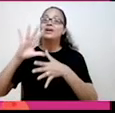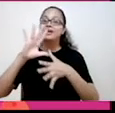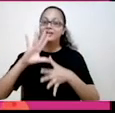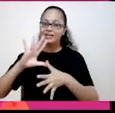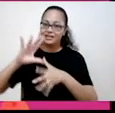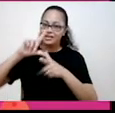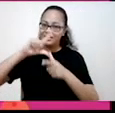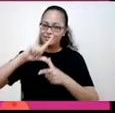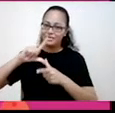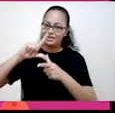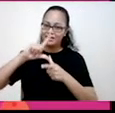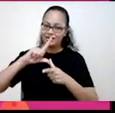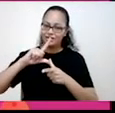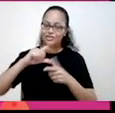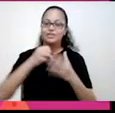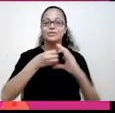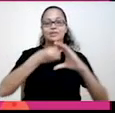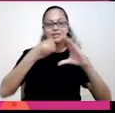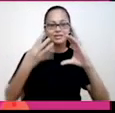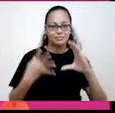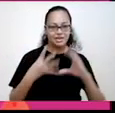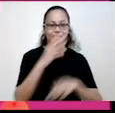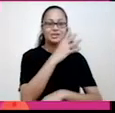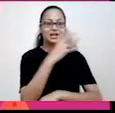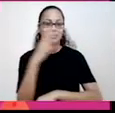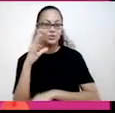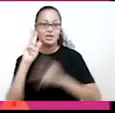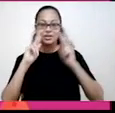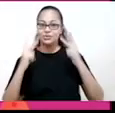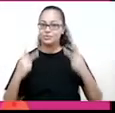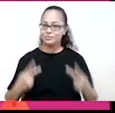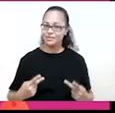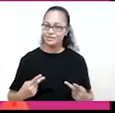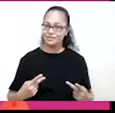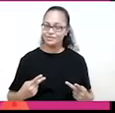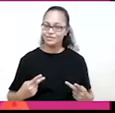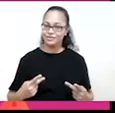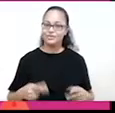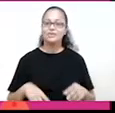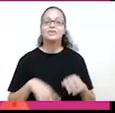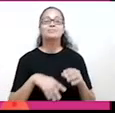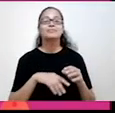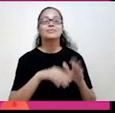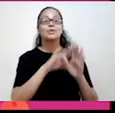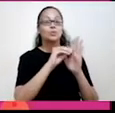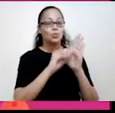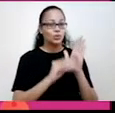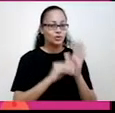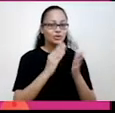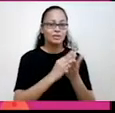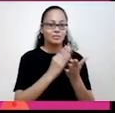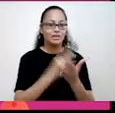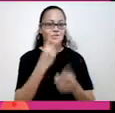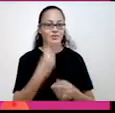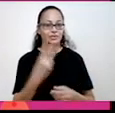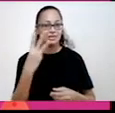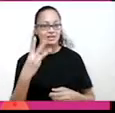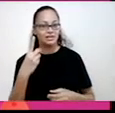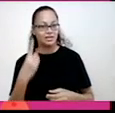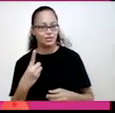Latina, os aspectos naturais e humanos. Vamos encerrar então o assunto dos aspectos naturais, conteúdo a partir da página